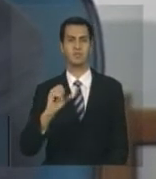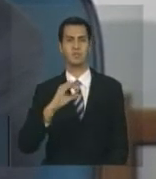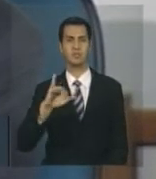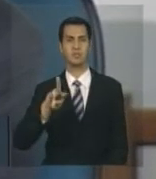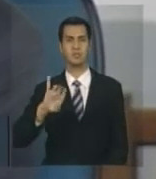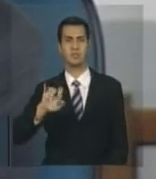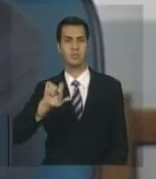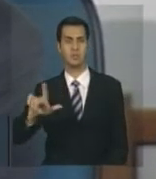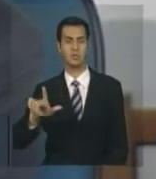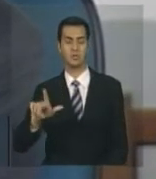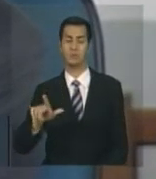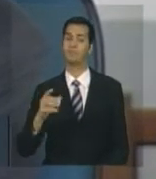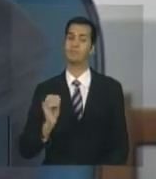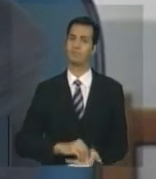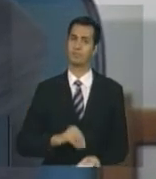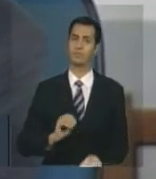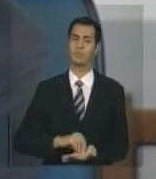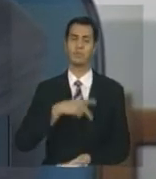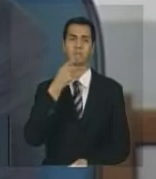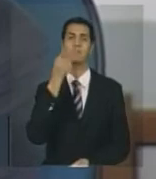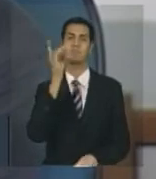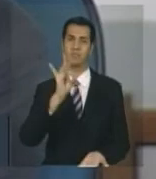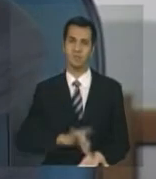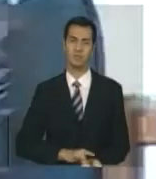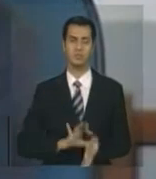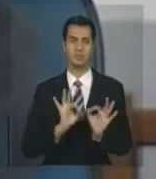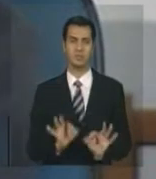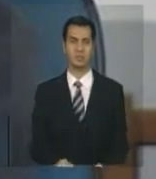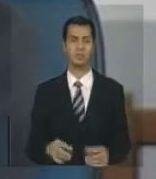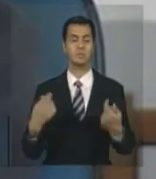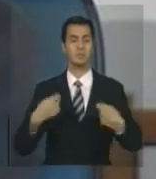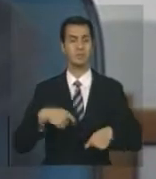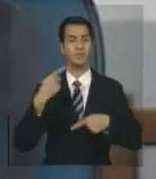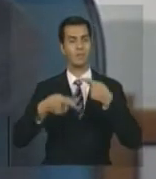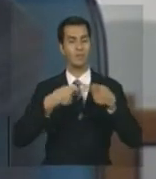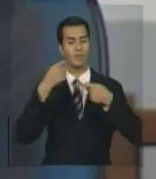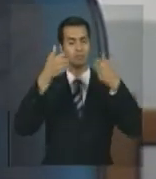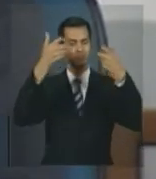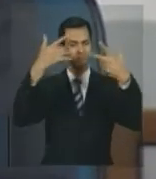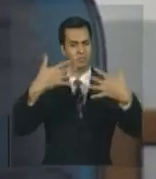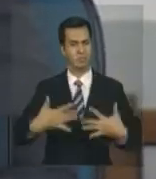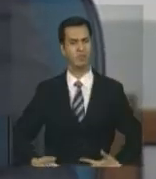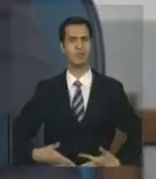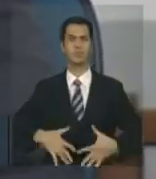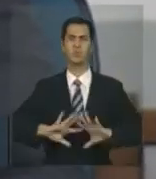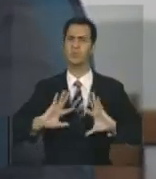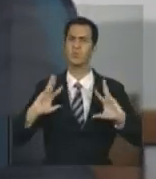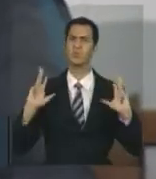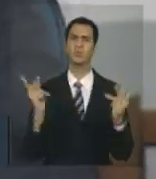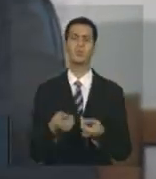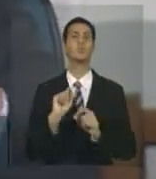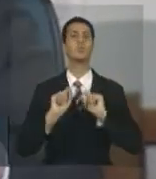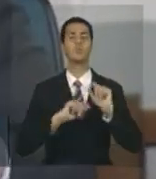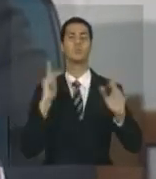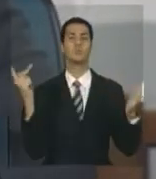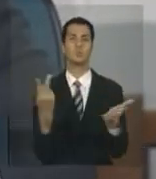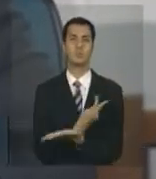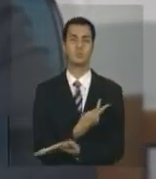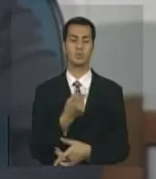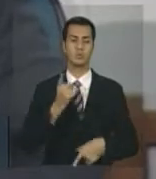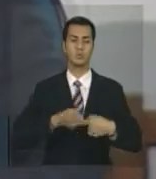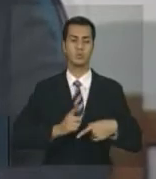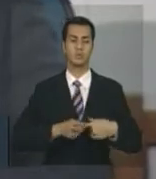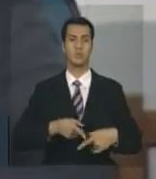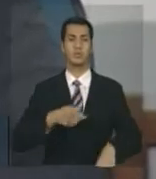dizer toda a verdade. É preciso dizer a verdade inteira. E a verdade inteira é que os recursos